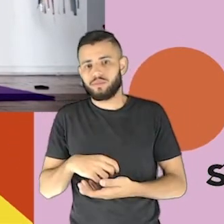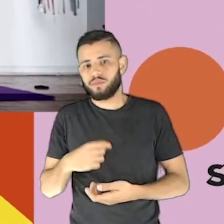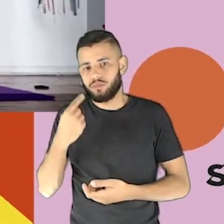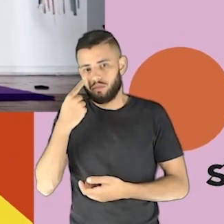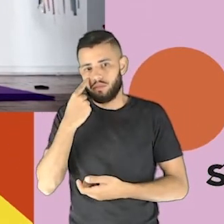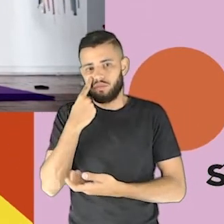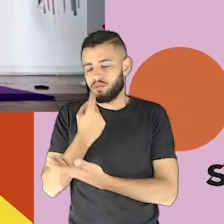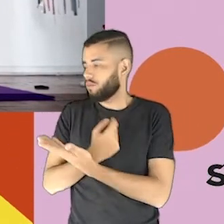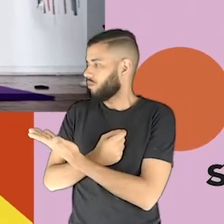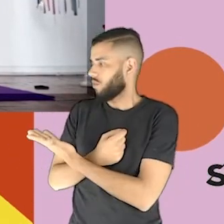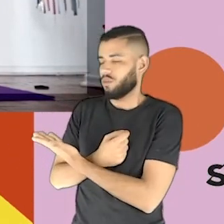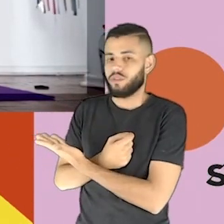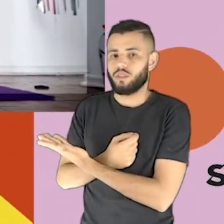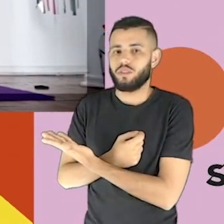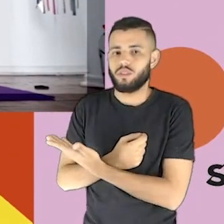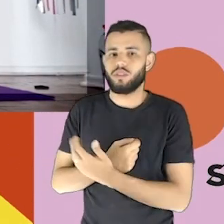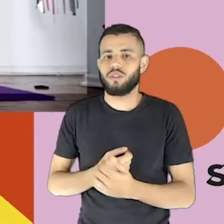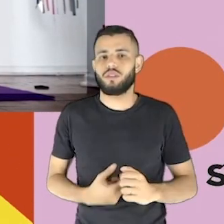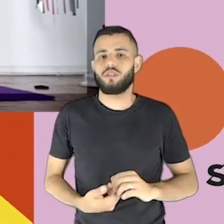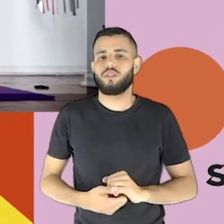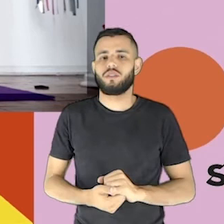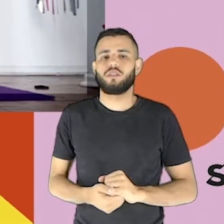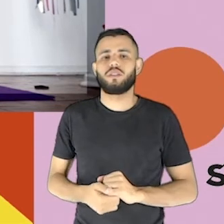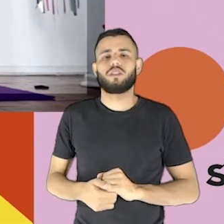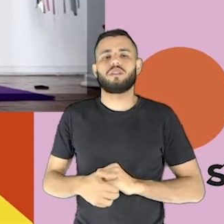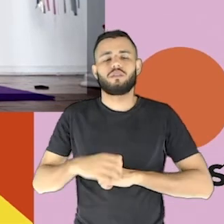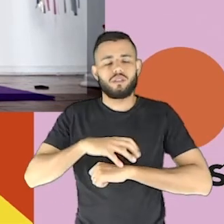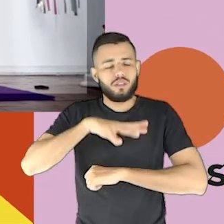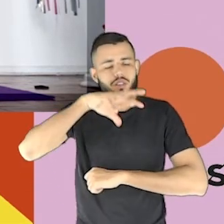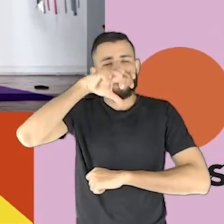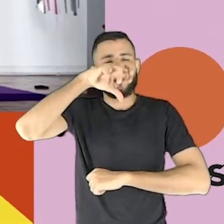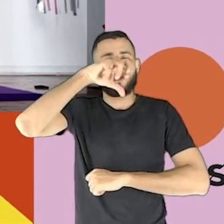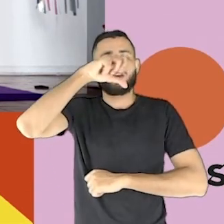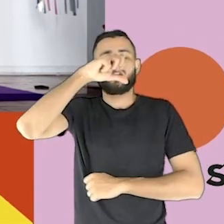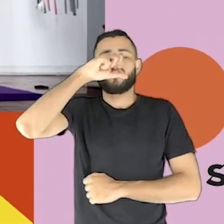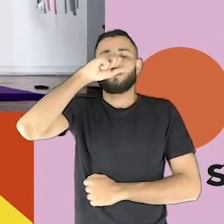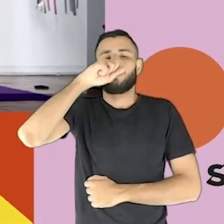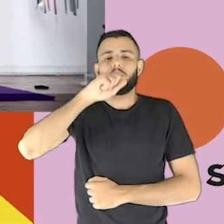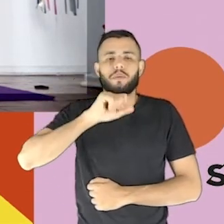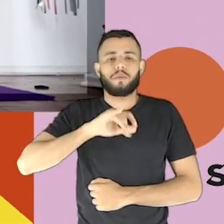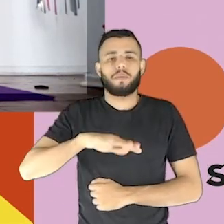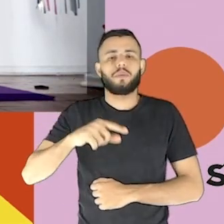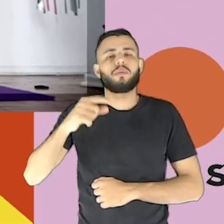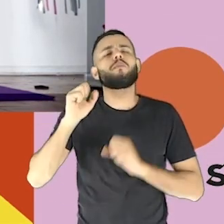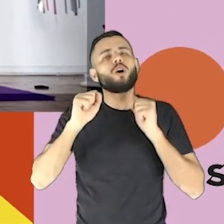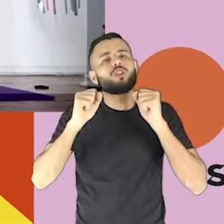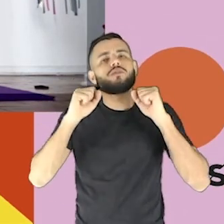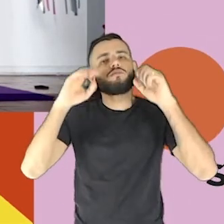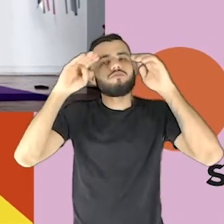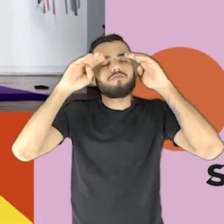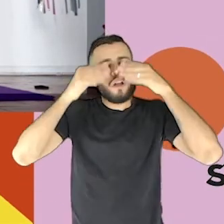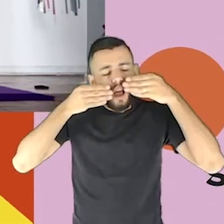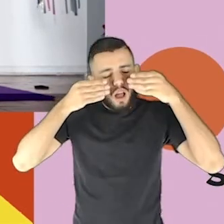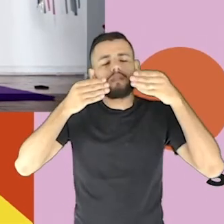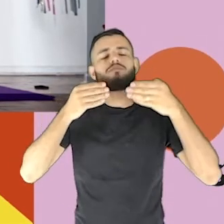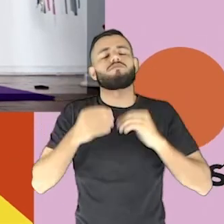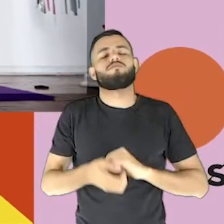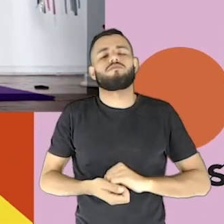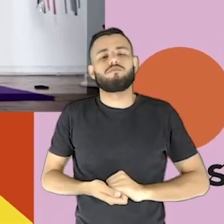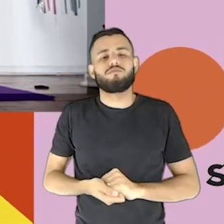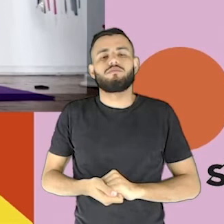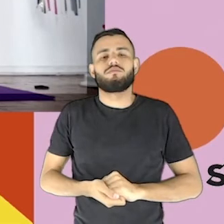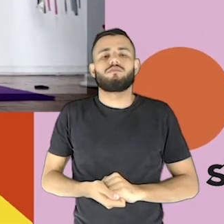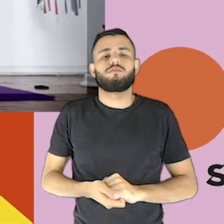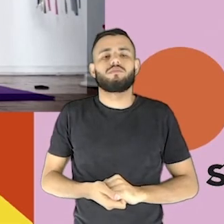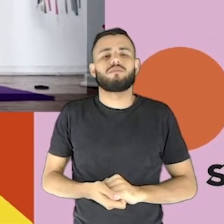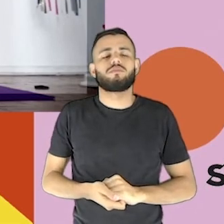ó. Vira a cabeça de lado e respira. Fecha os olhos. Presta atenção no